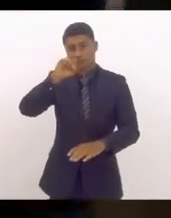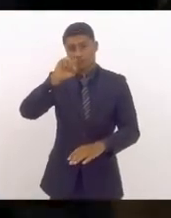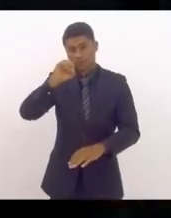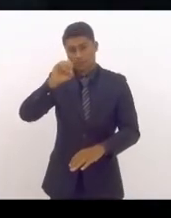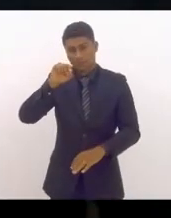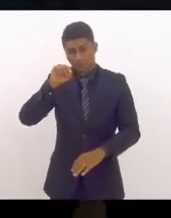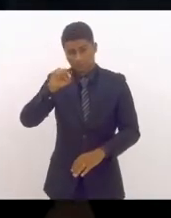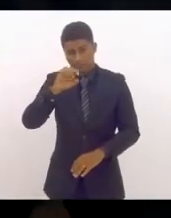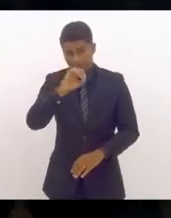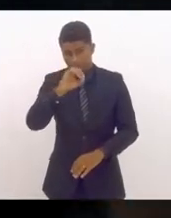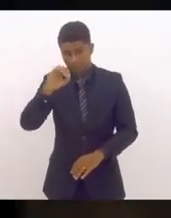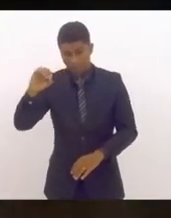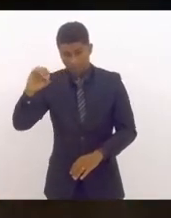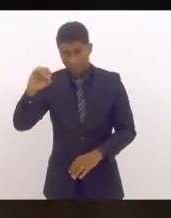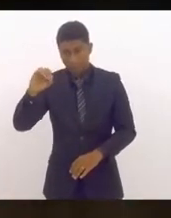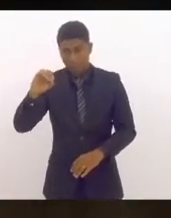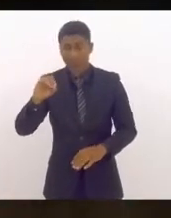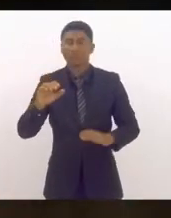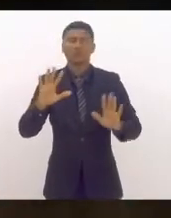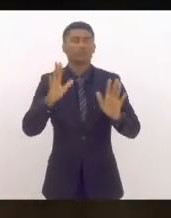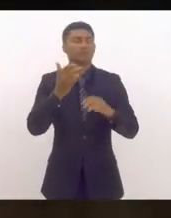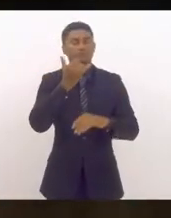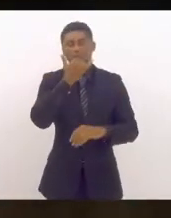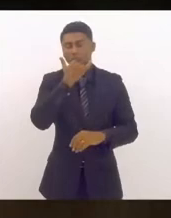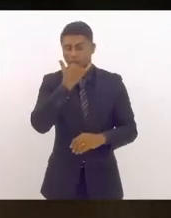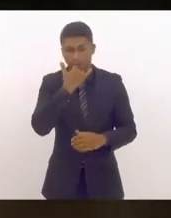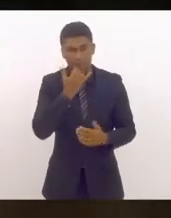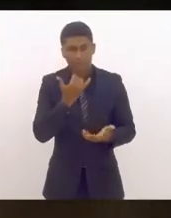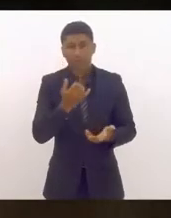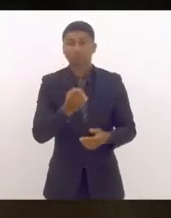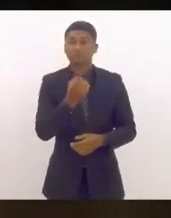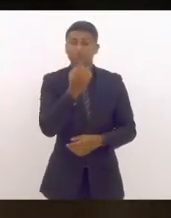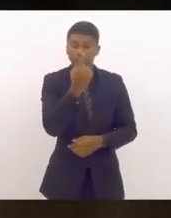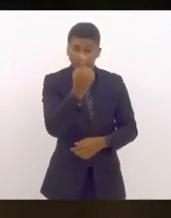980 mil, liquidou, não, desculpe, senhor presidente, empenhou